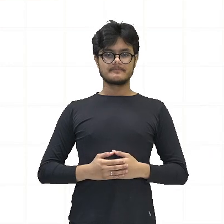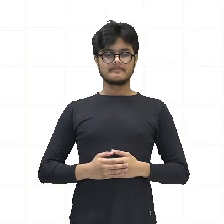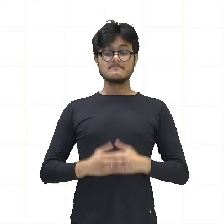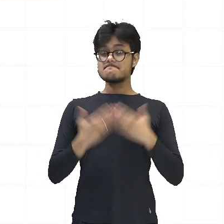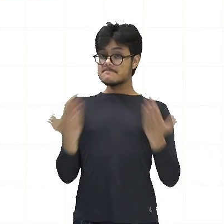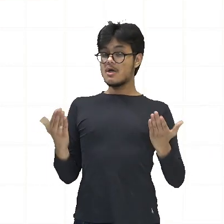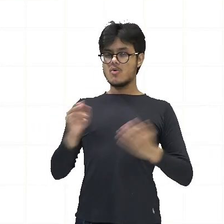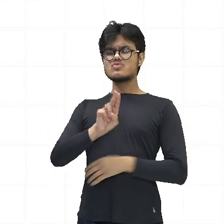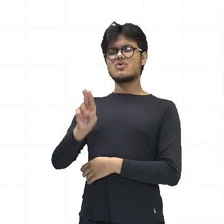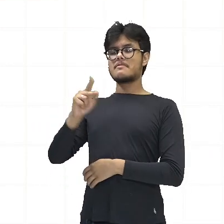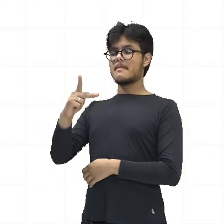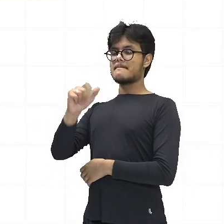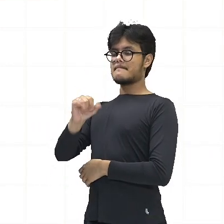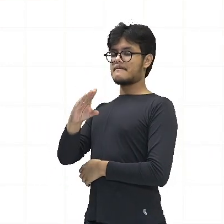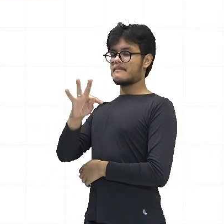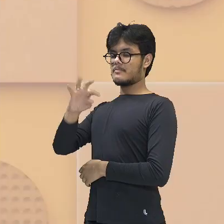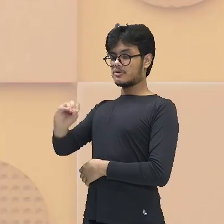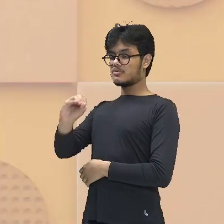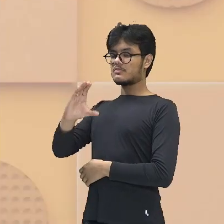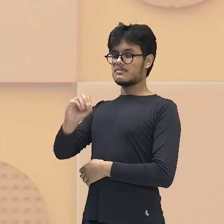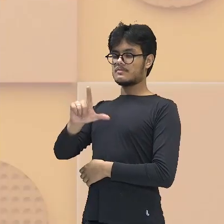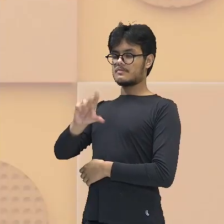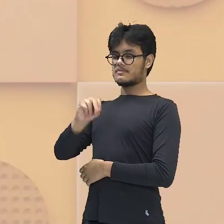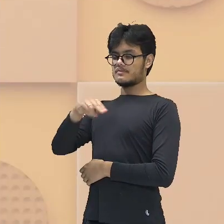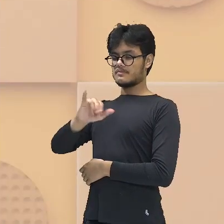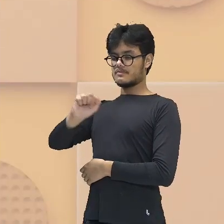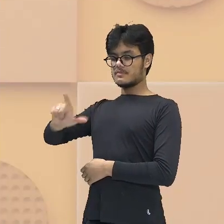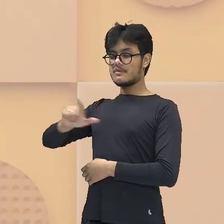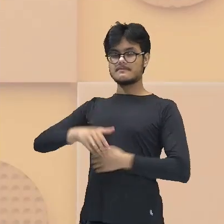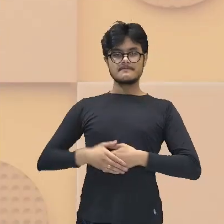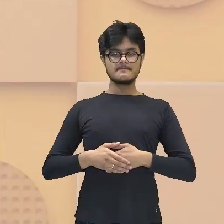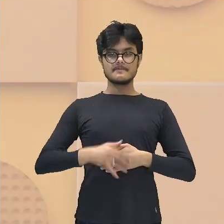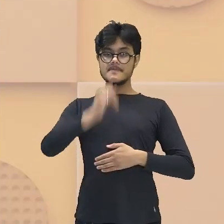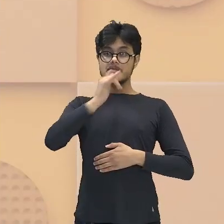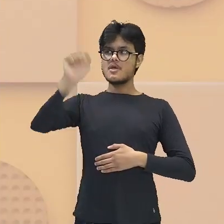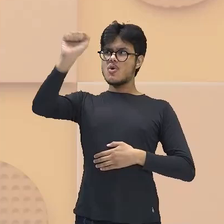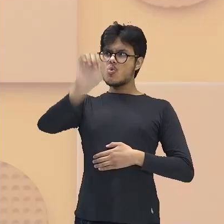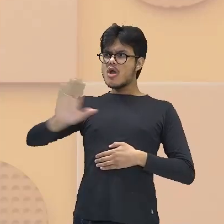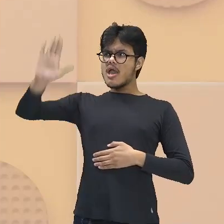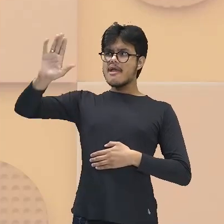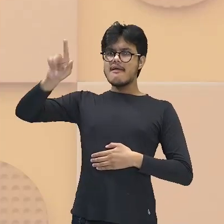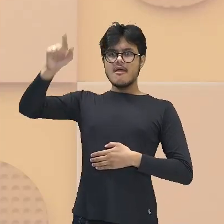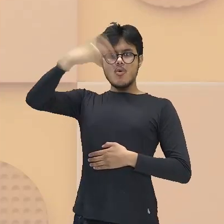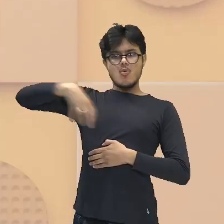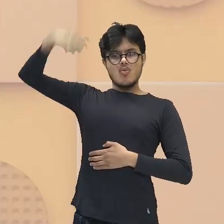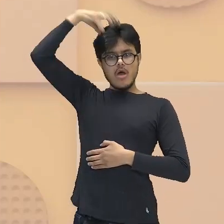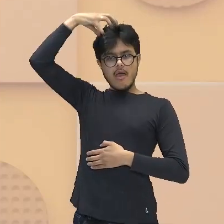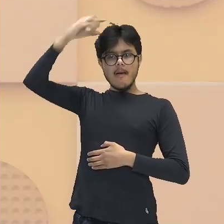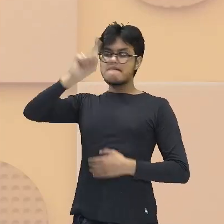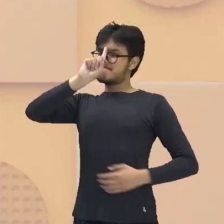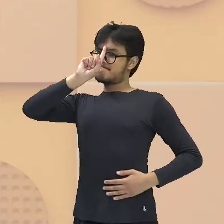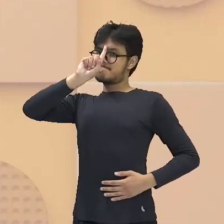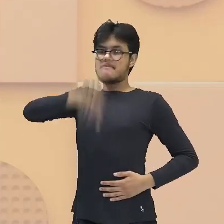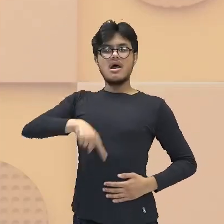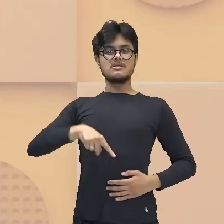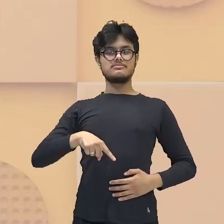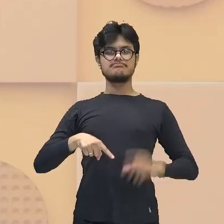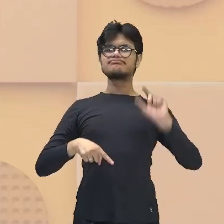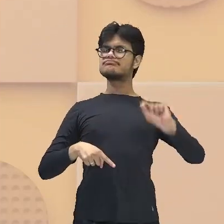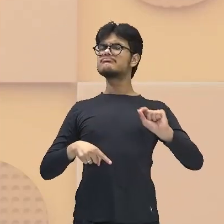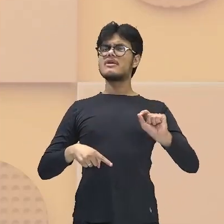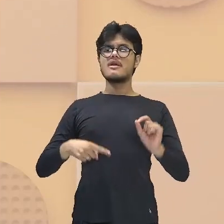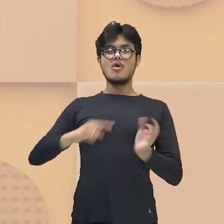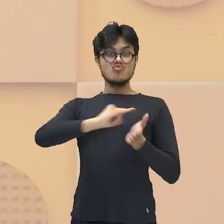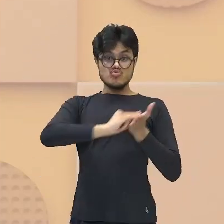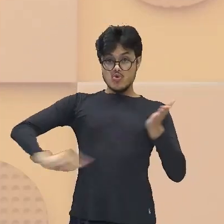no mercantilismo, as nações europeias, elas impuseram às colônias, né, um acordo,